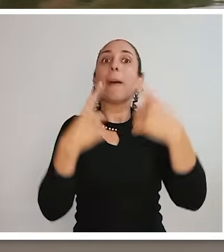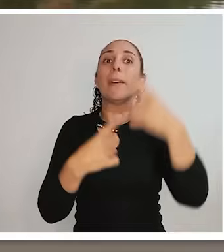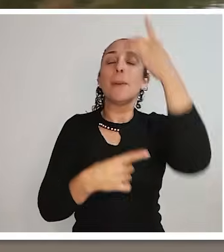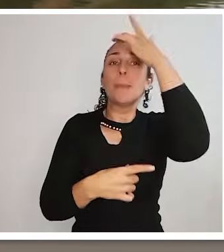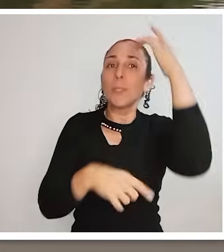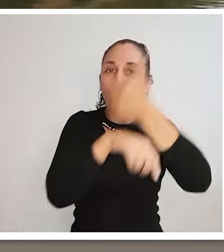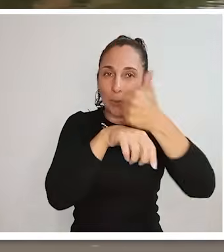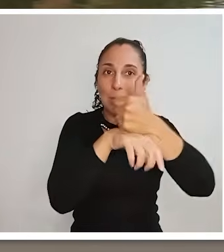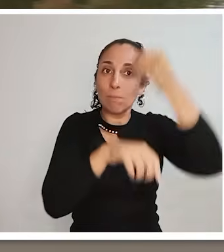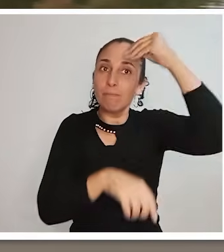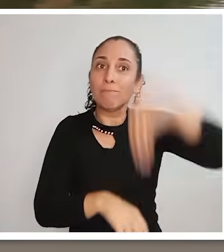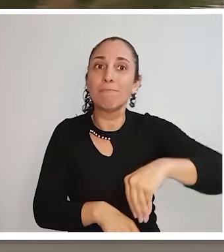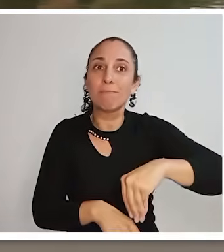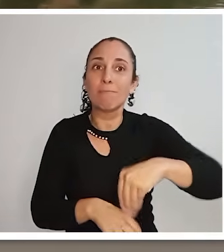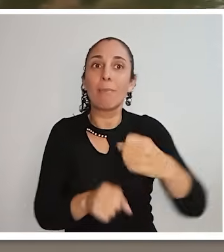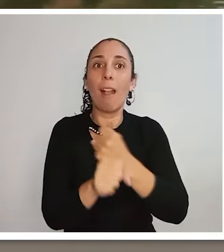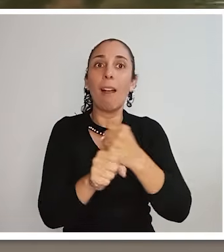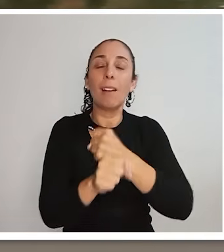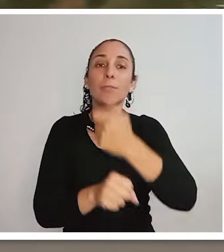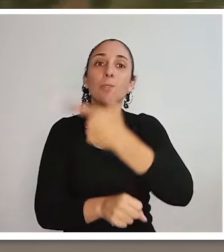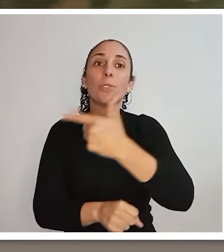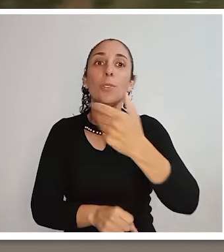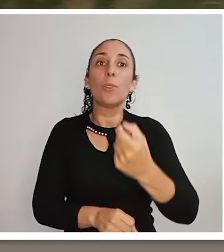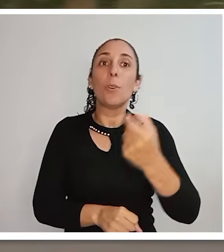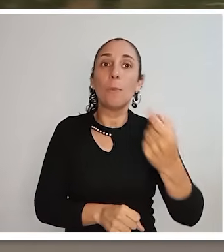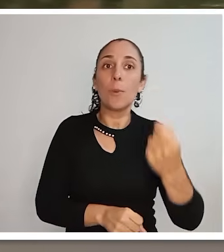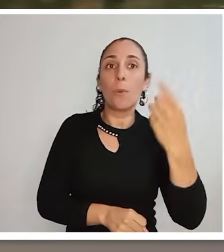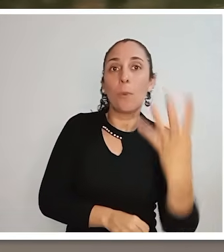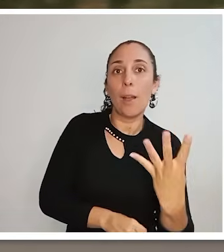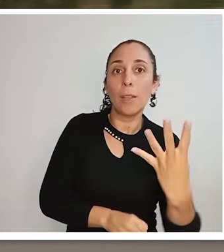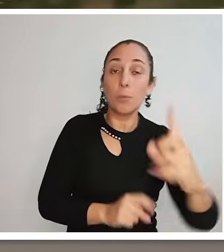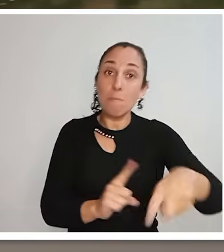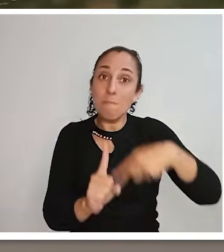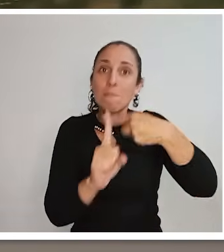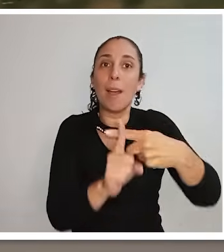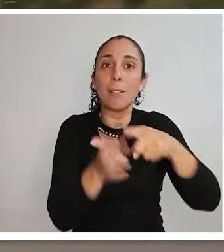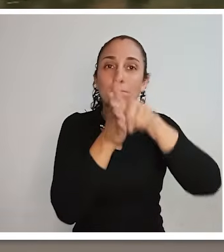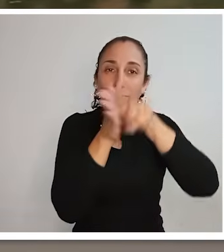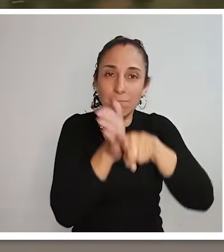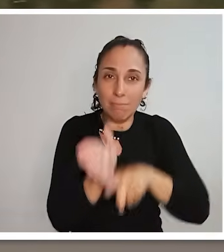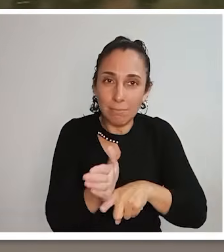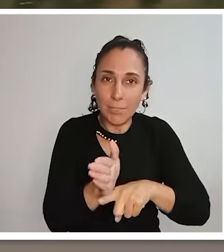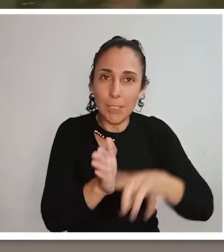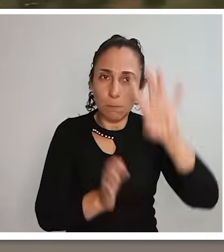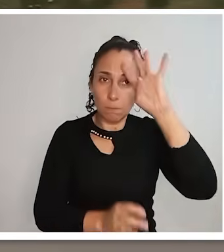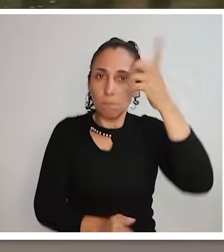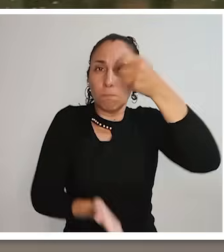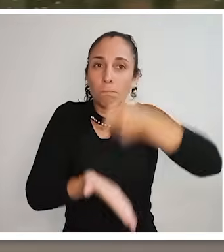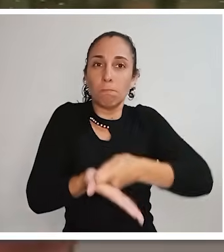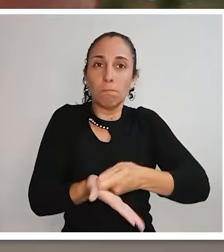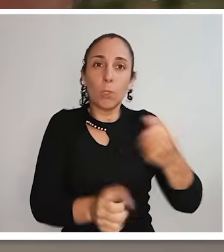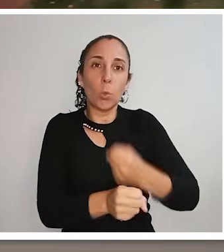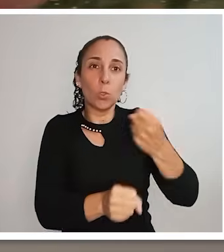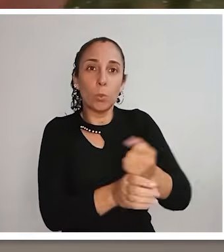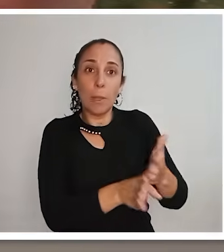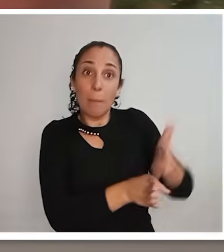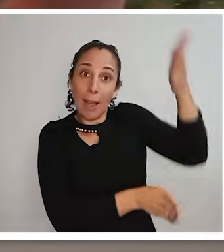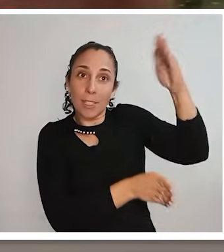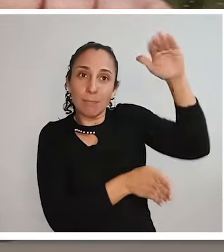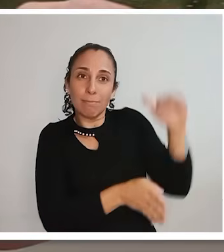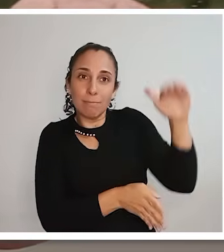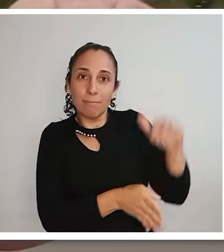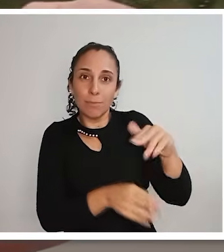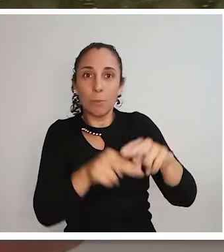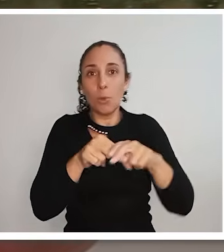aqui. Felizmente, isso não aconteceu, porque no ano de 2004, novos estudos foram feitos e com isso, eles